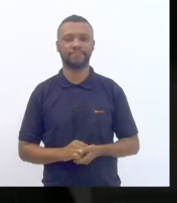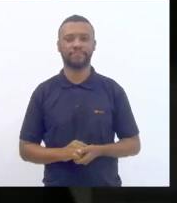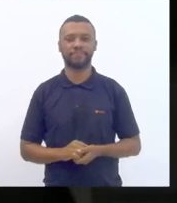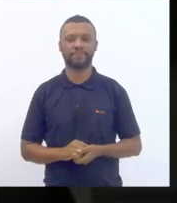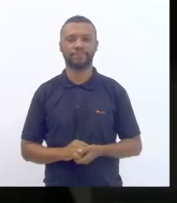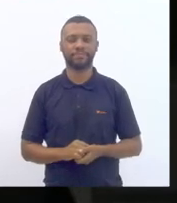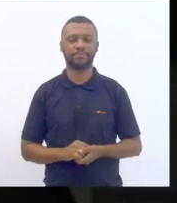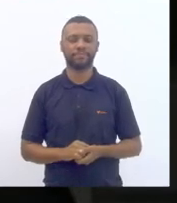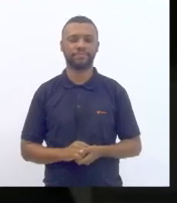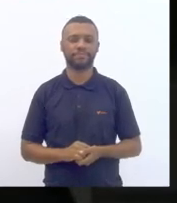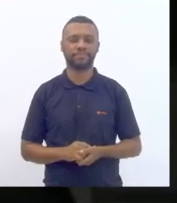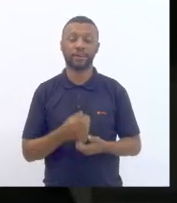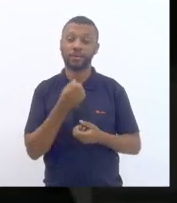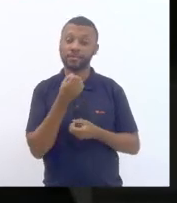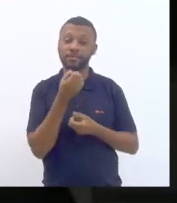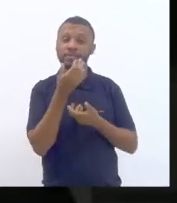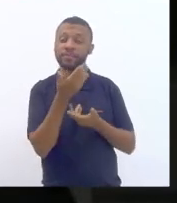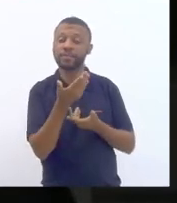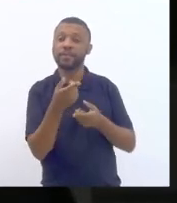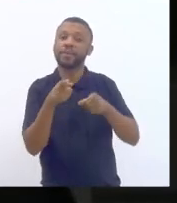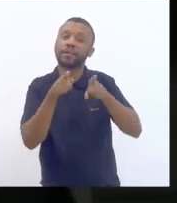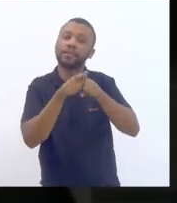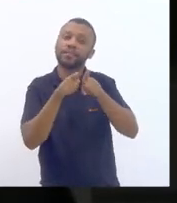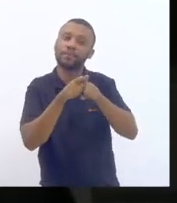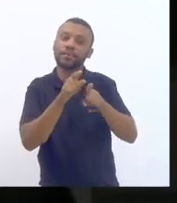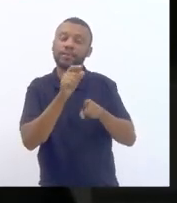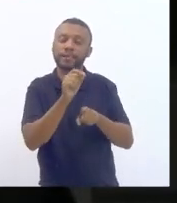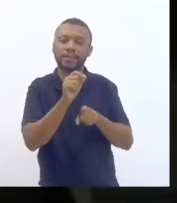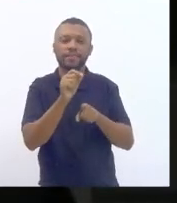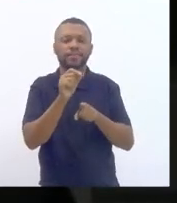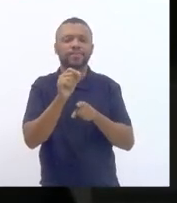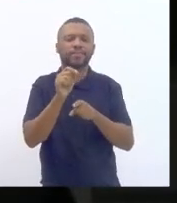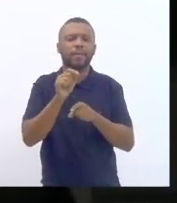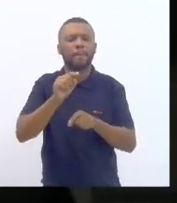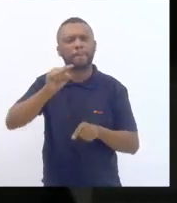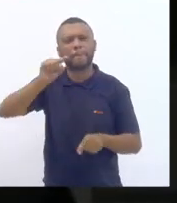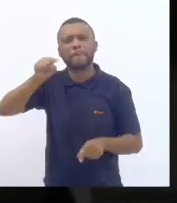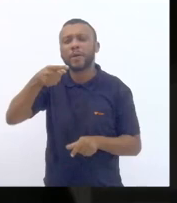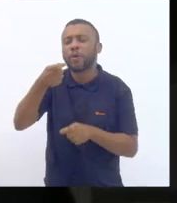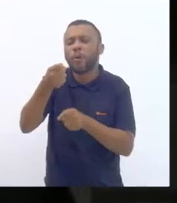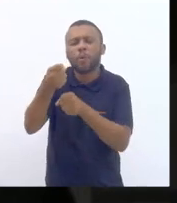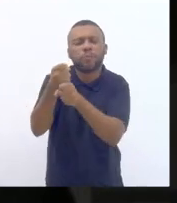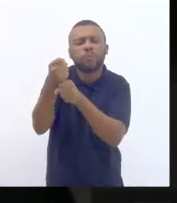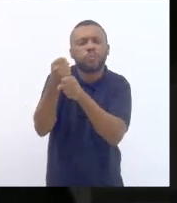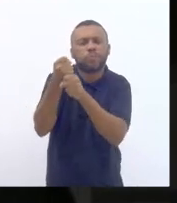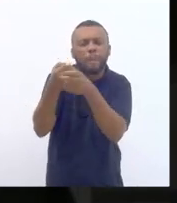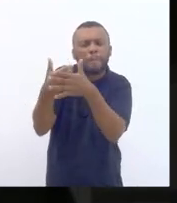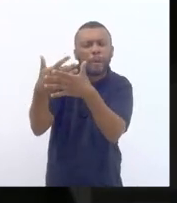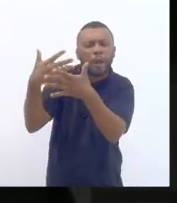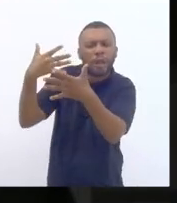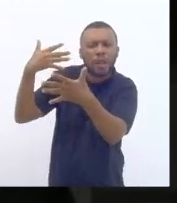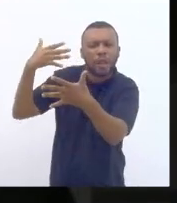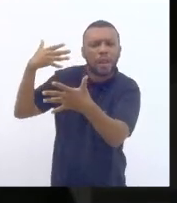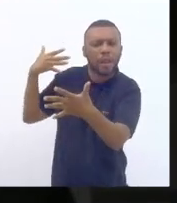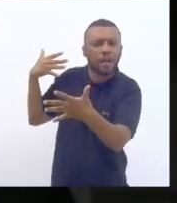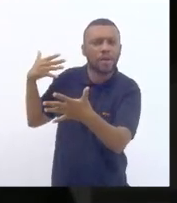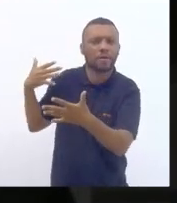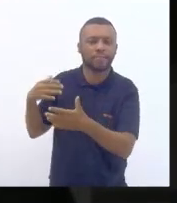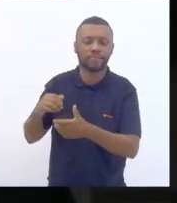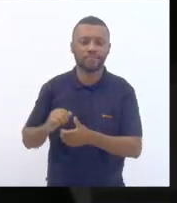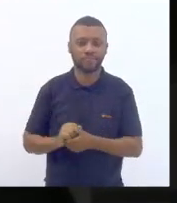e eu direi até que o do milênio passado porque